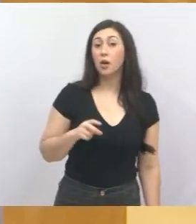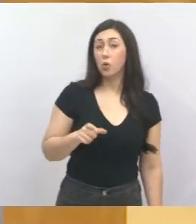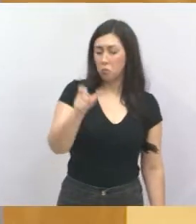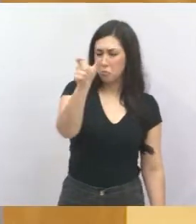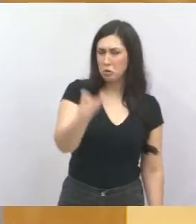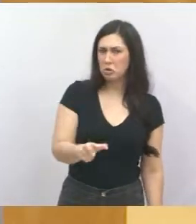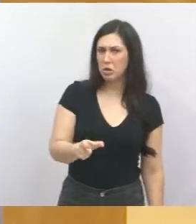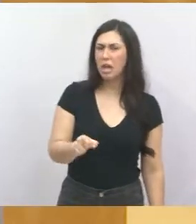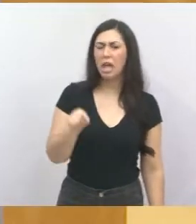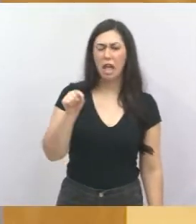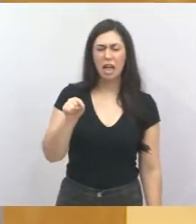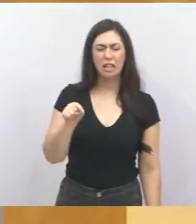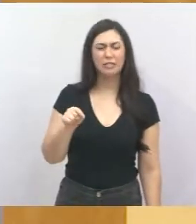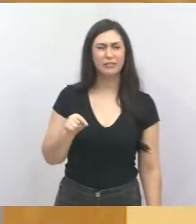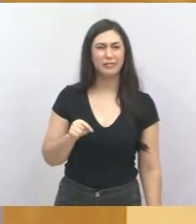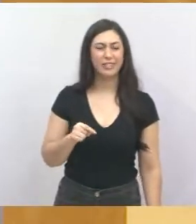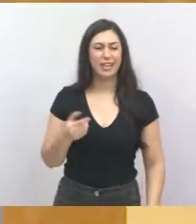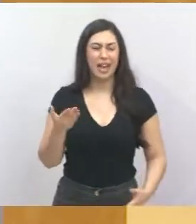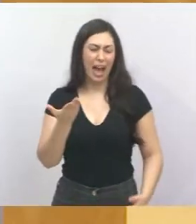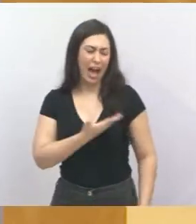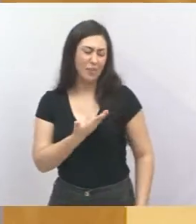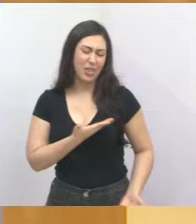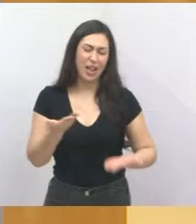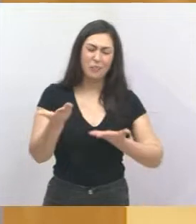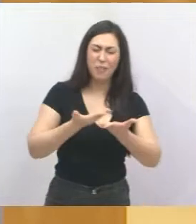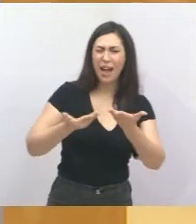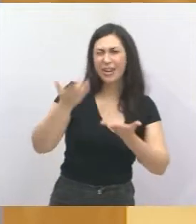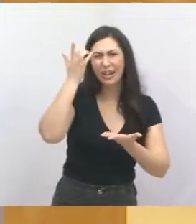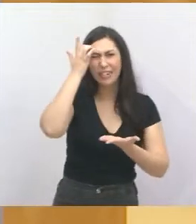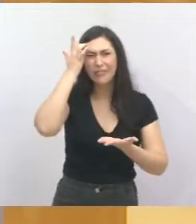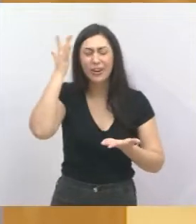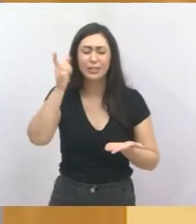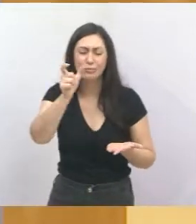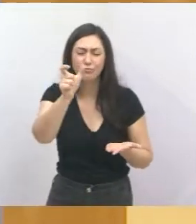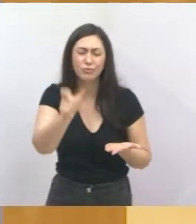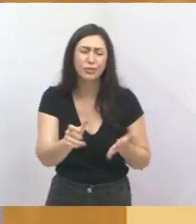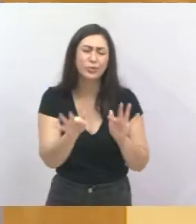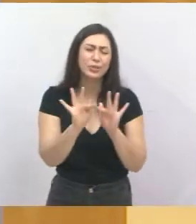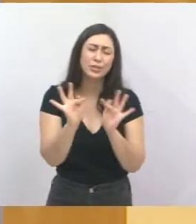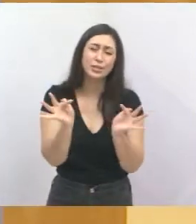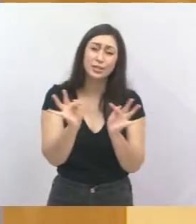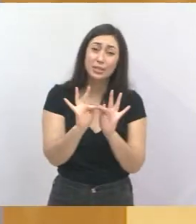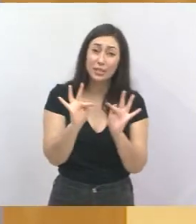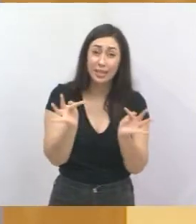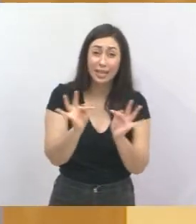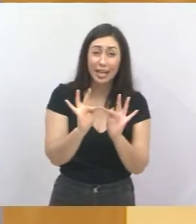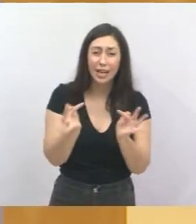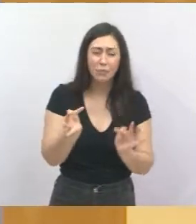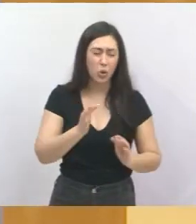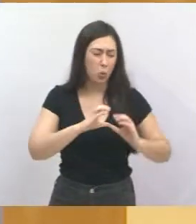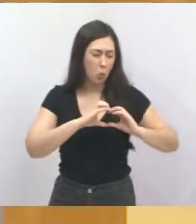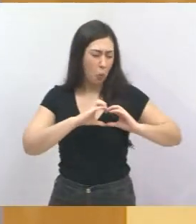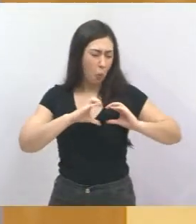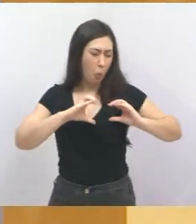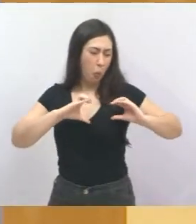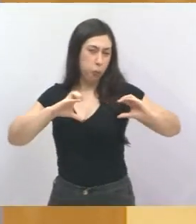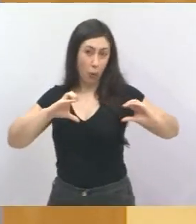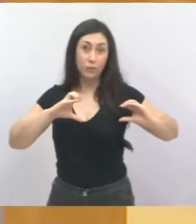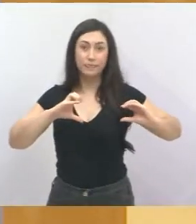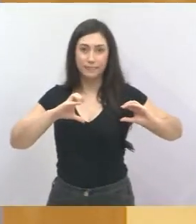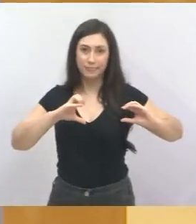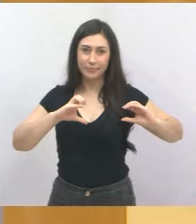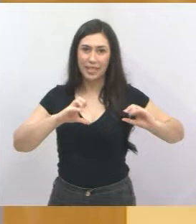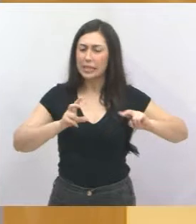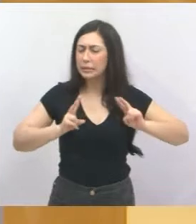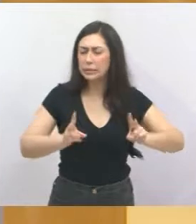carismático, fazia amizade fácil, era uma pessoa extremamente simples e com um imenso coração. Não